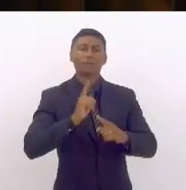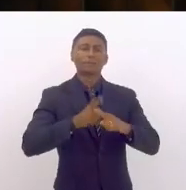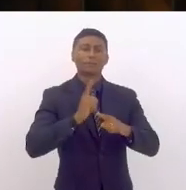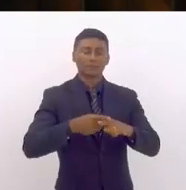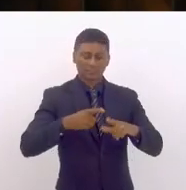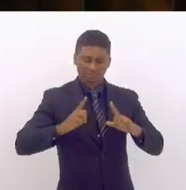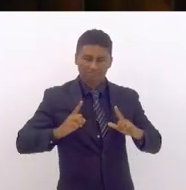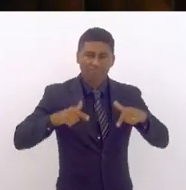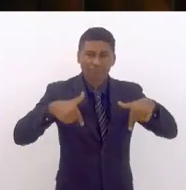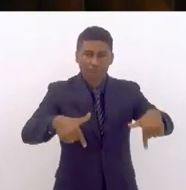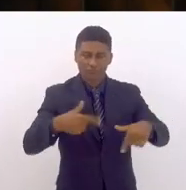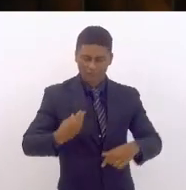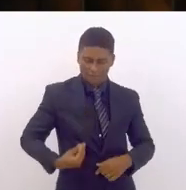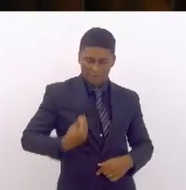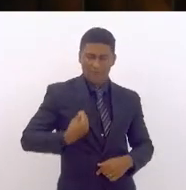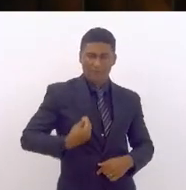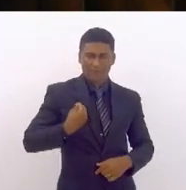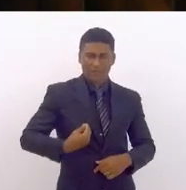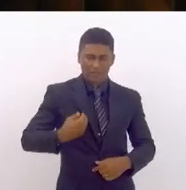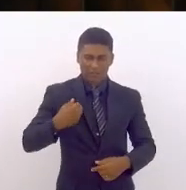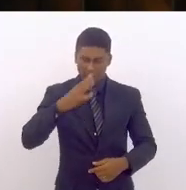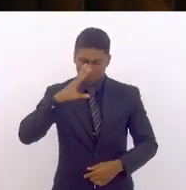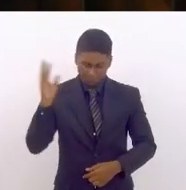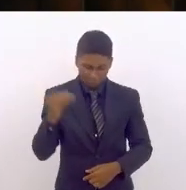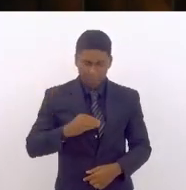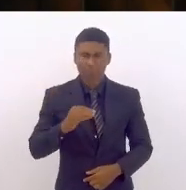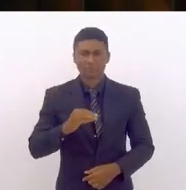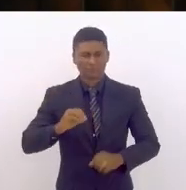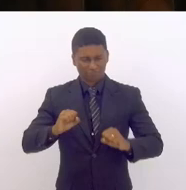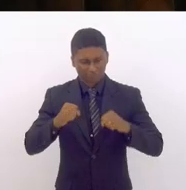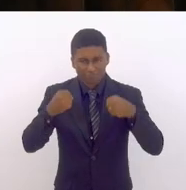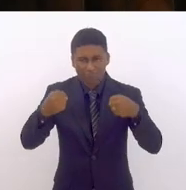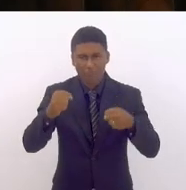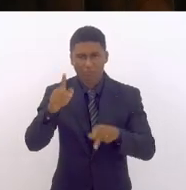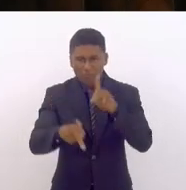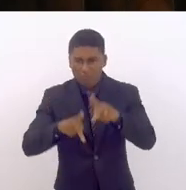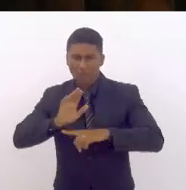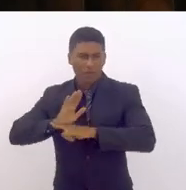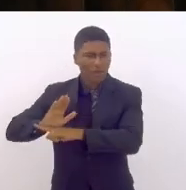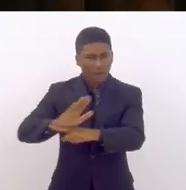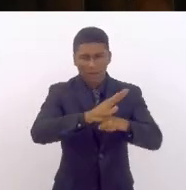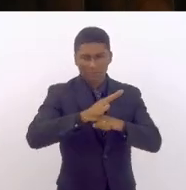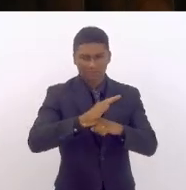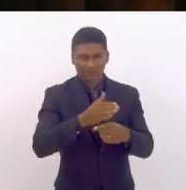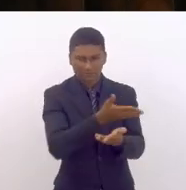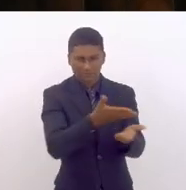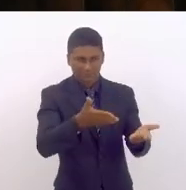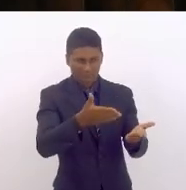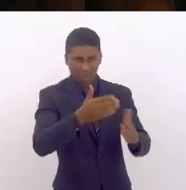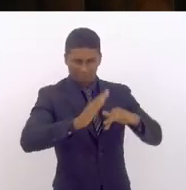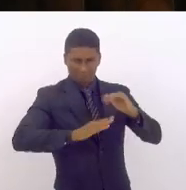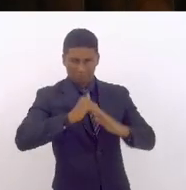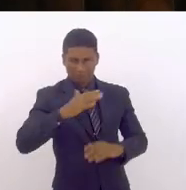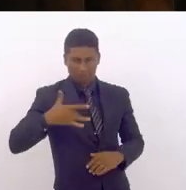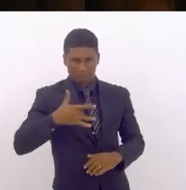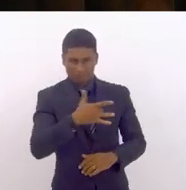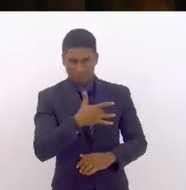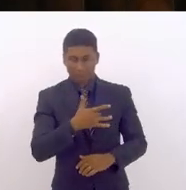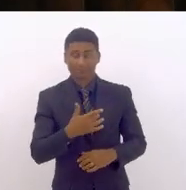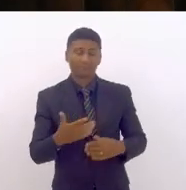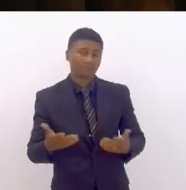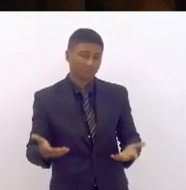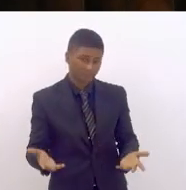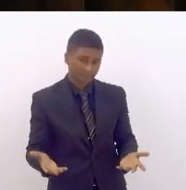suas vidas em risco em prol de uma população. E, querendo ou não, uma profissão